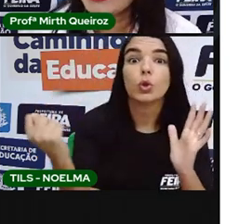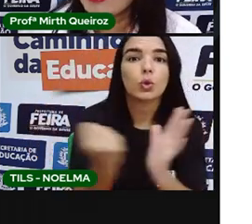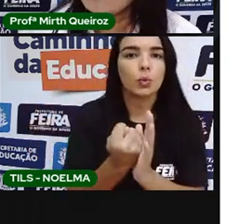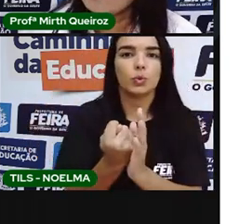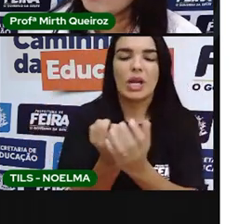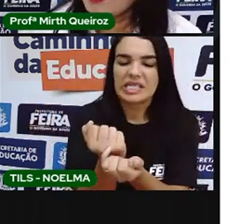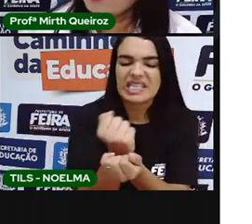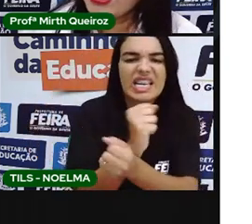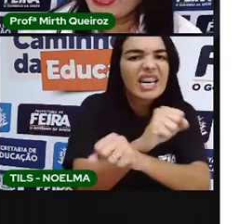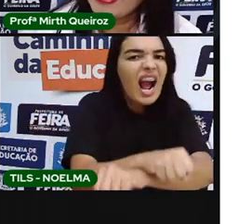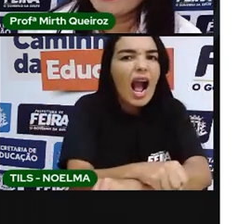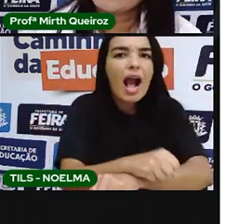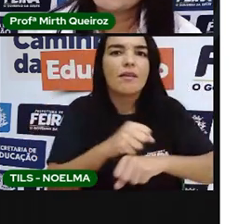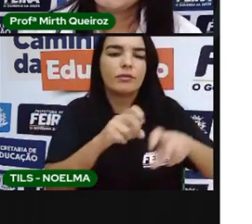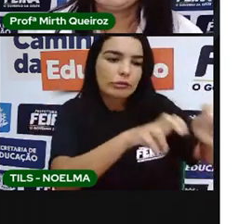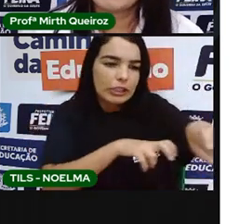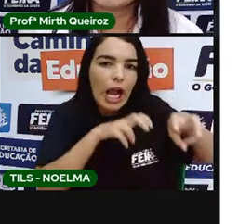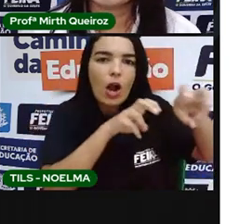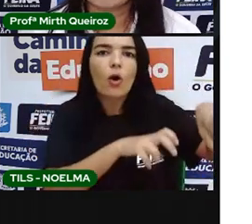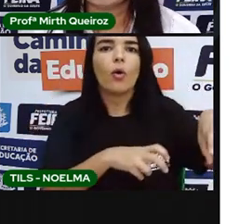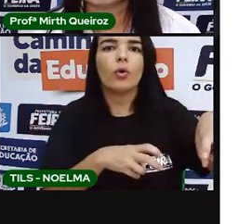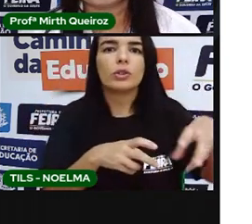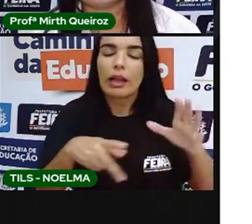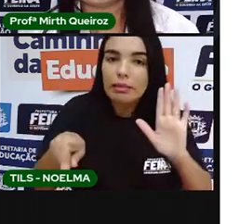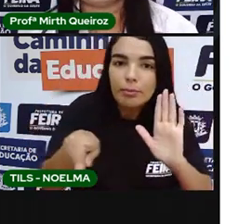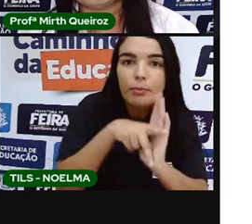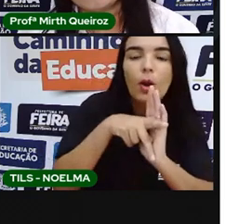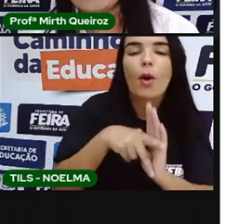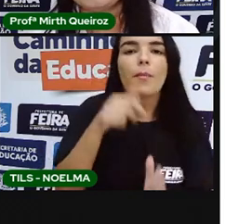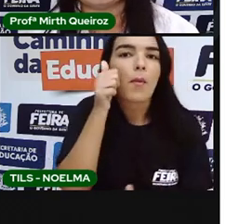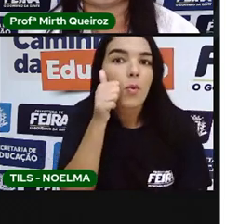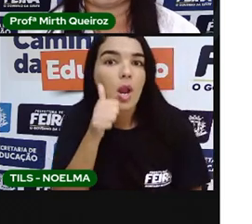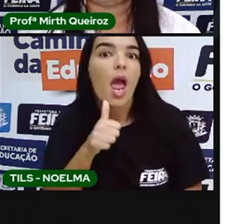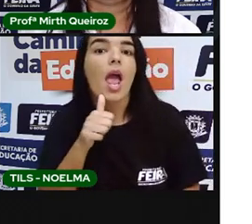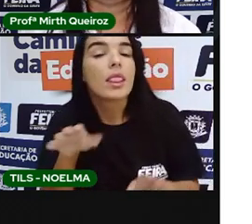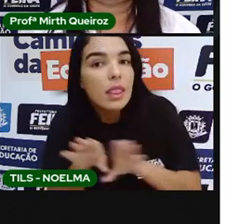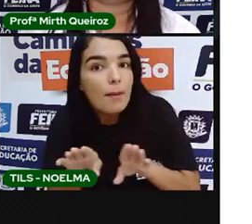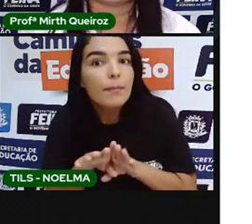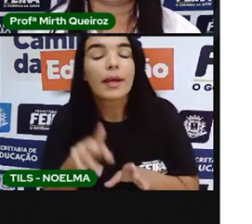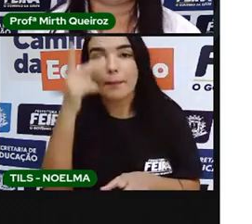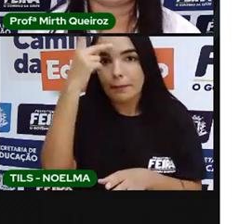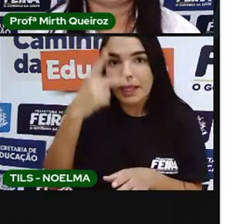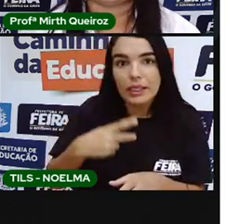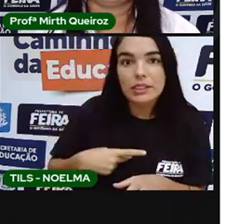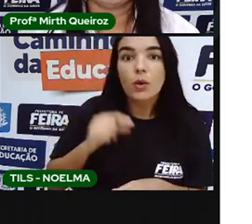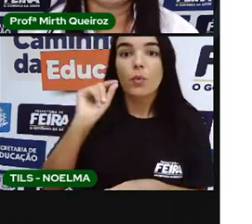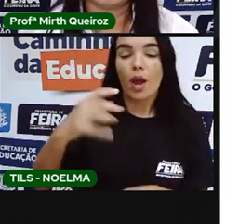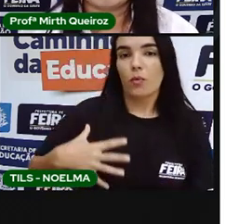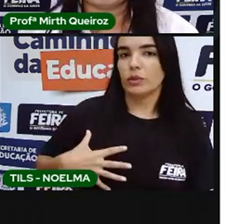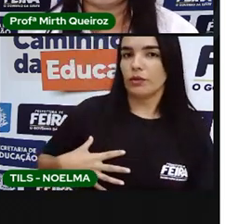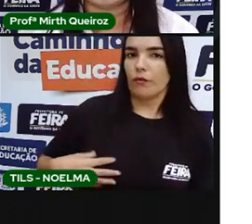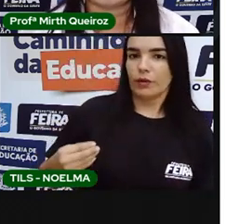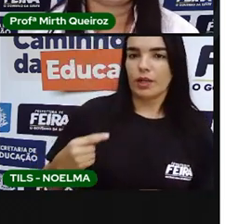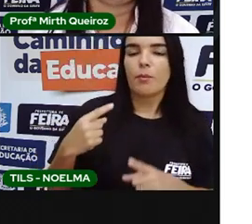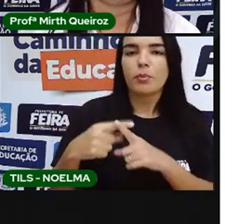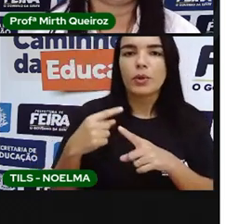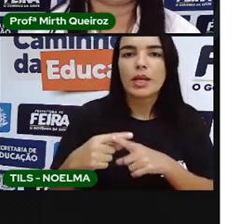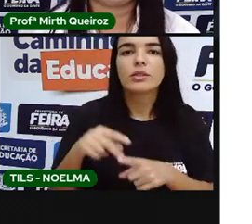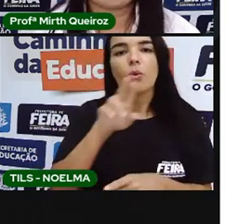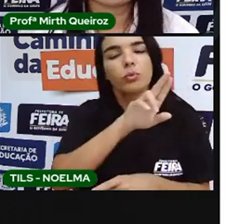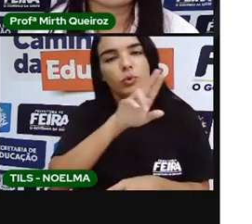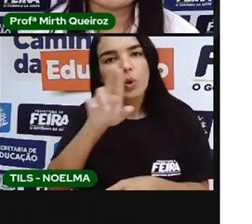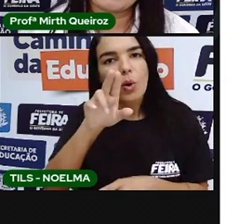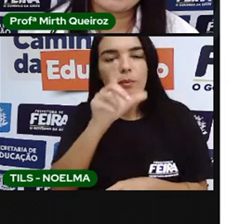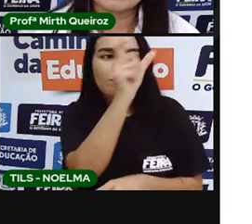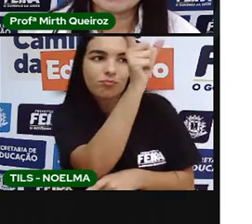ele era todos os dados da mulher e ela é dona também dos filhos né por isso que a gente fala com o modelo lá